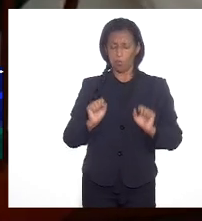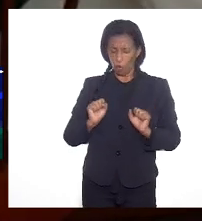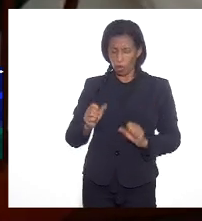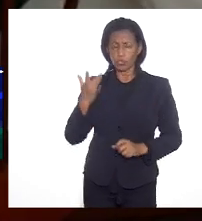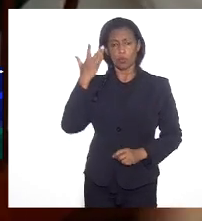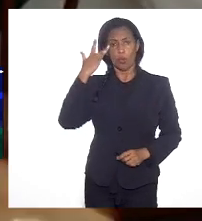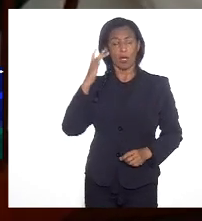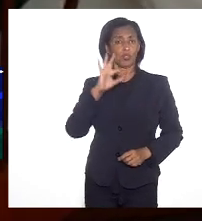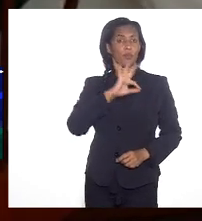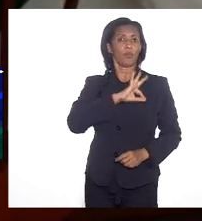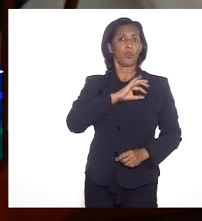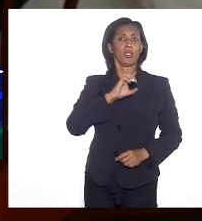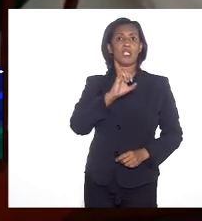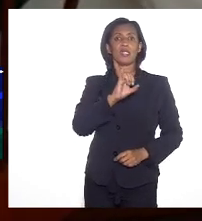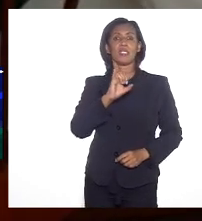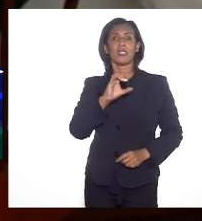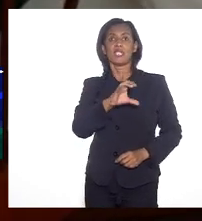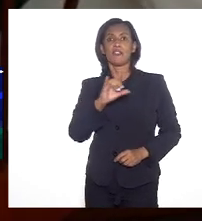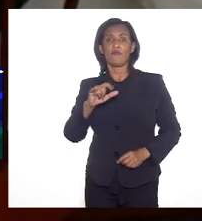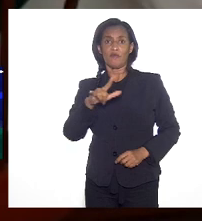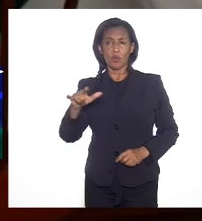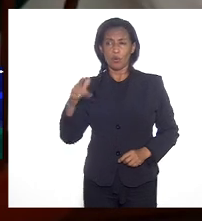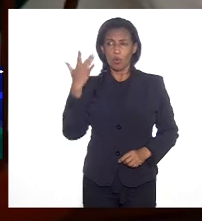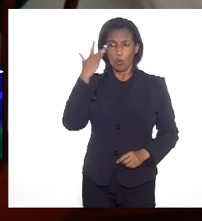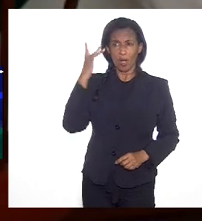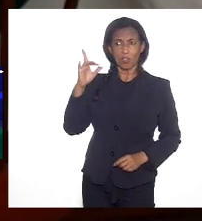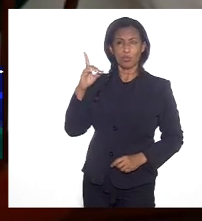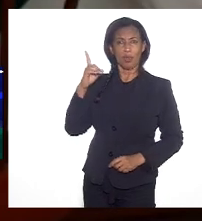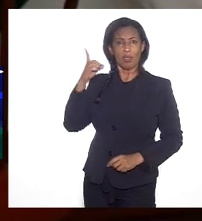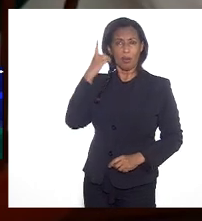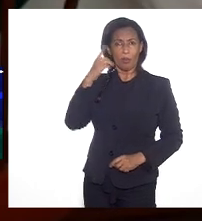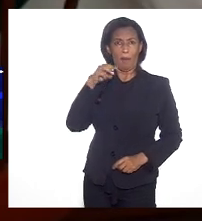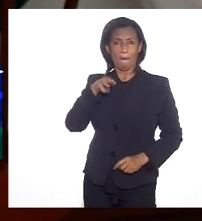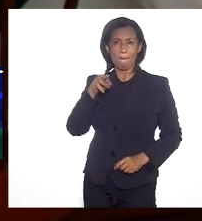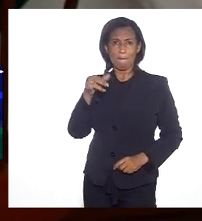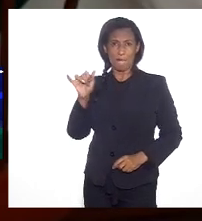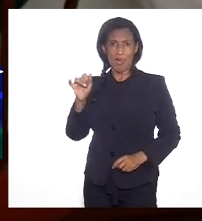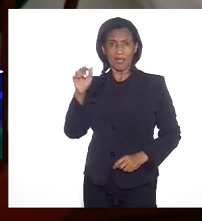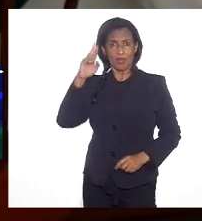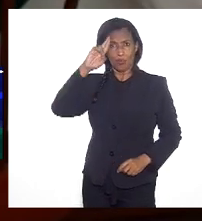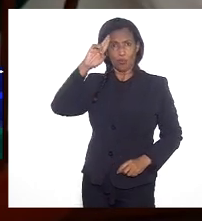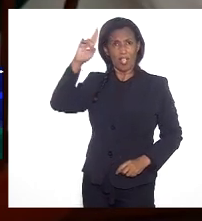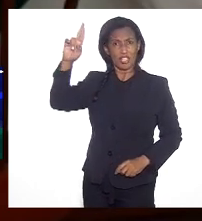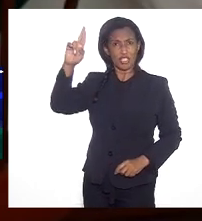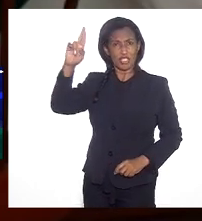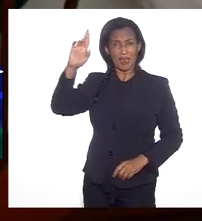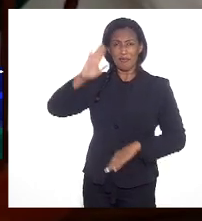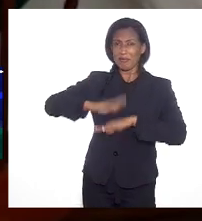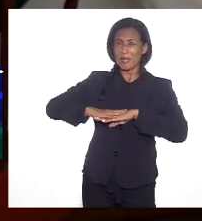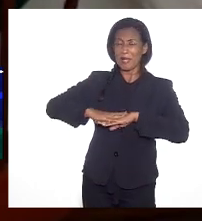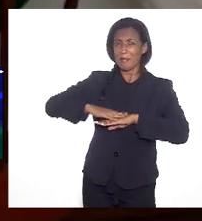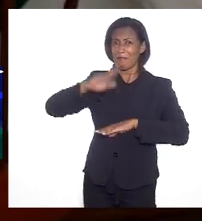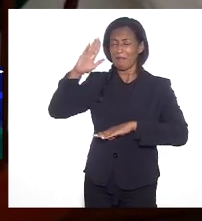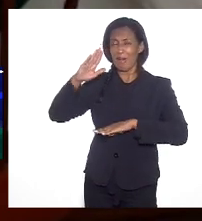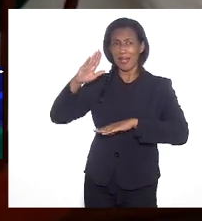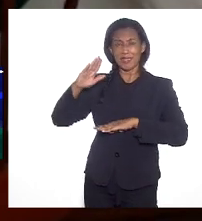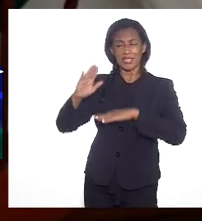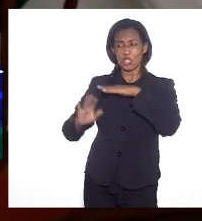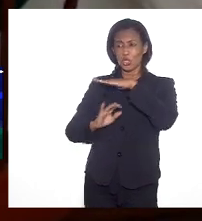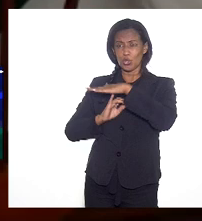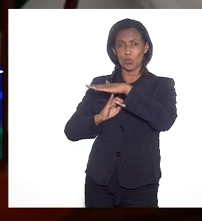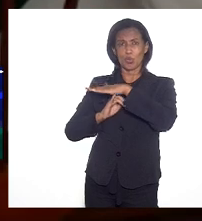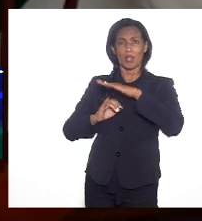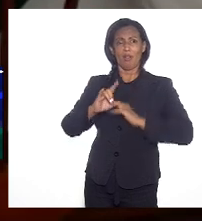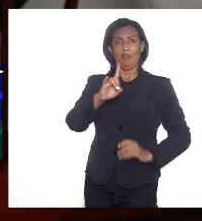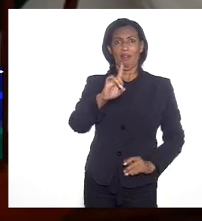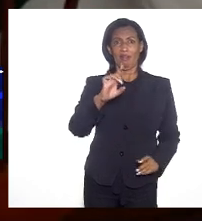polícia civil, se eu não me engano, a deputada Marta Rocha foi a chefe de polícia civil que mais implementou a DEAN. Isso é importante para a gente